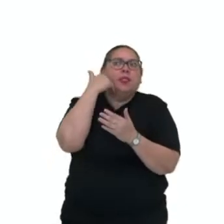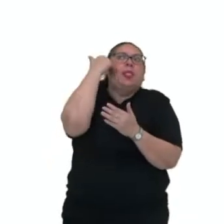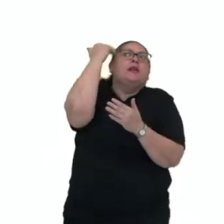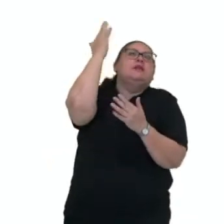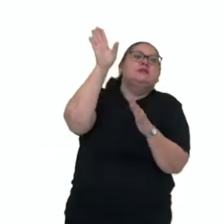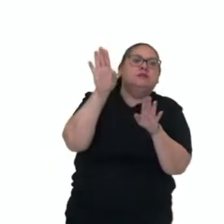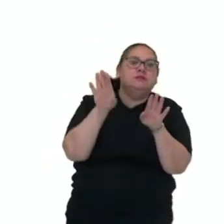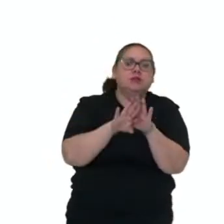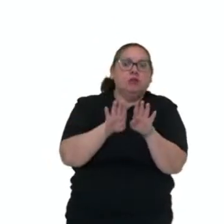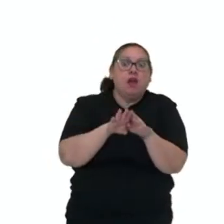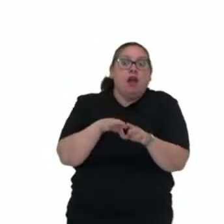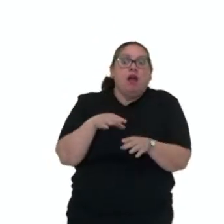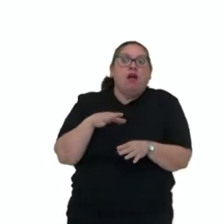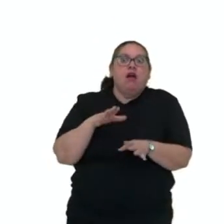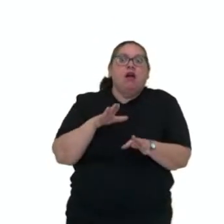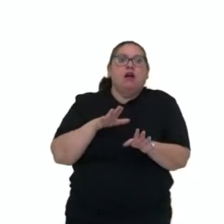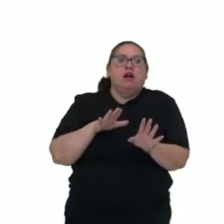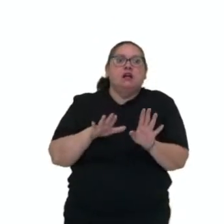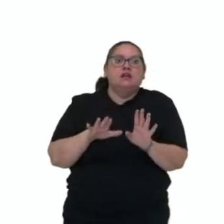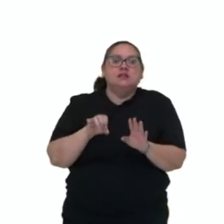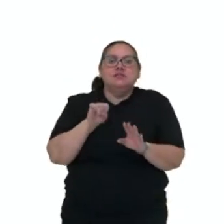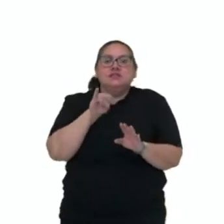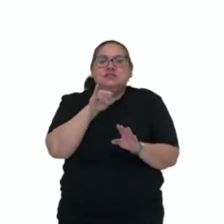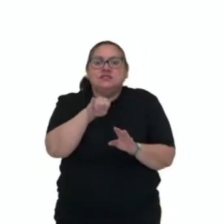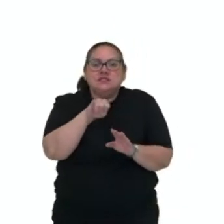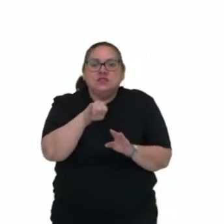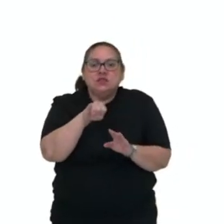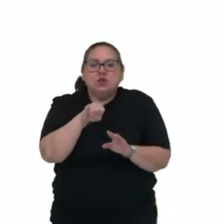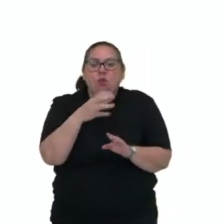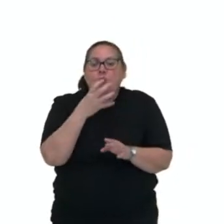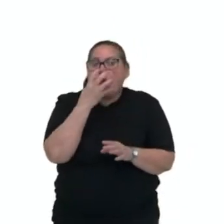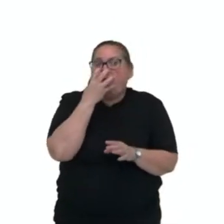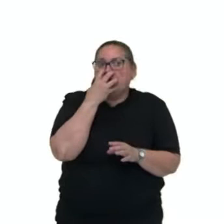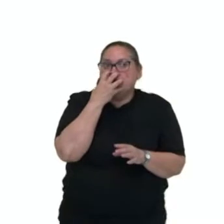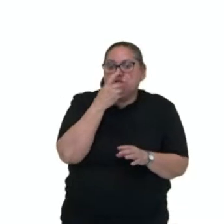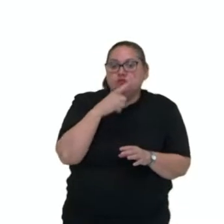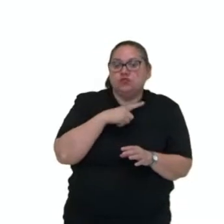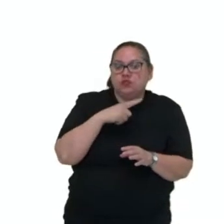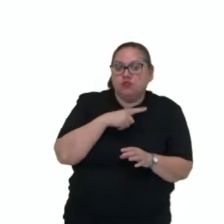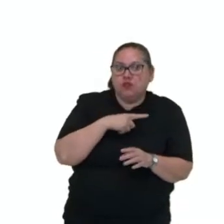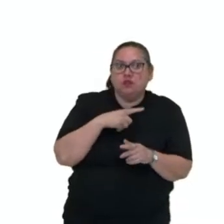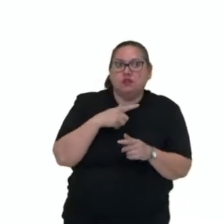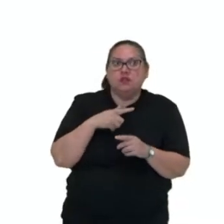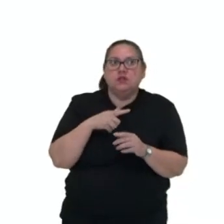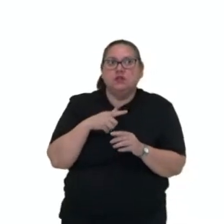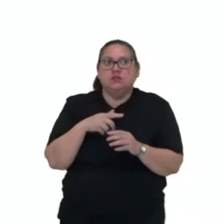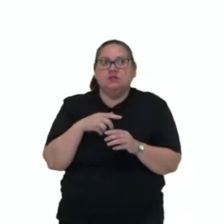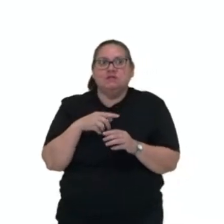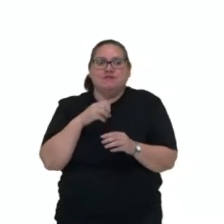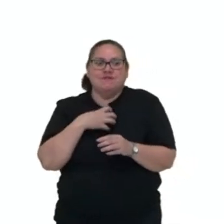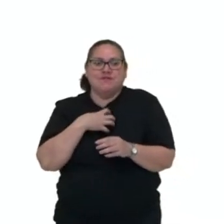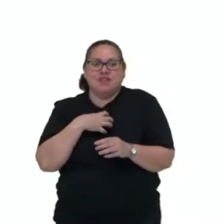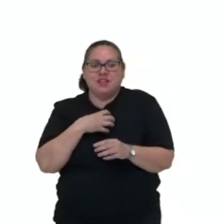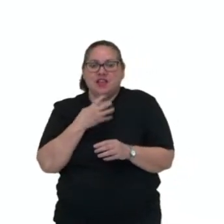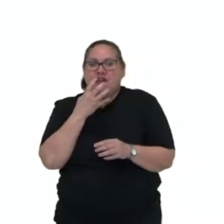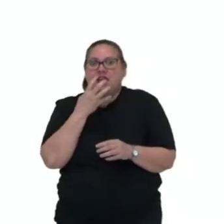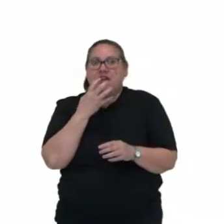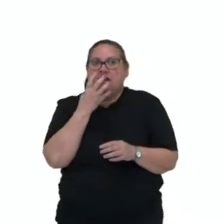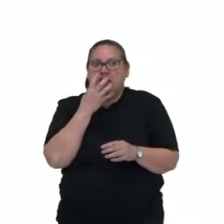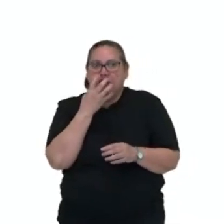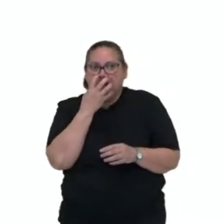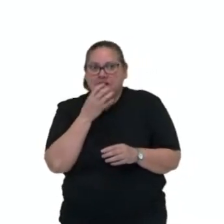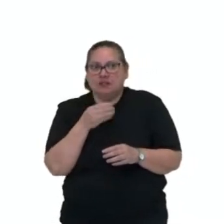lambedura. Gente, olha só, se o animal tiver infectado e simplesmente você tiver